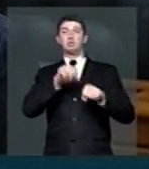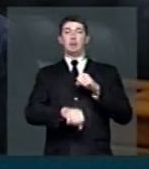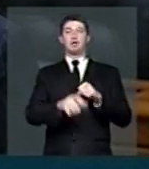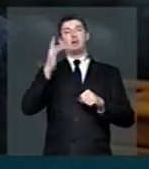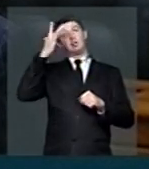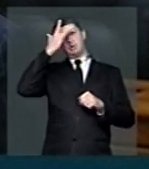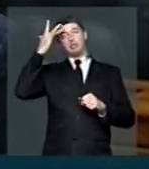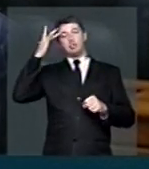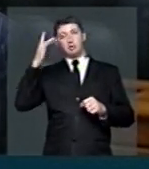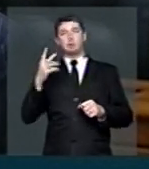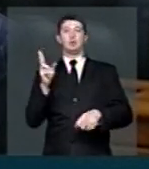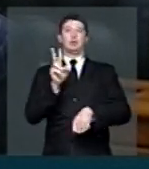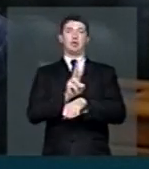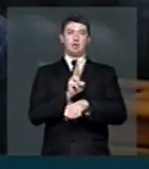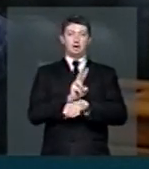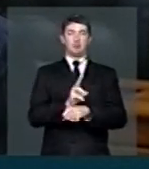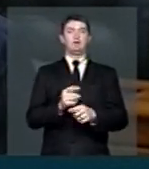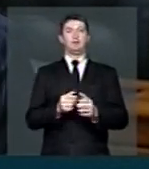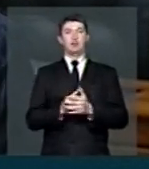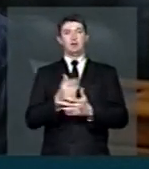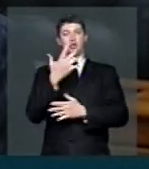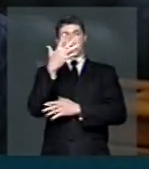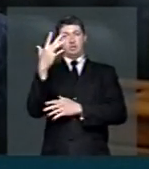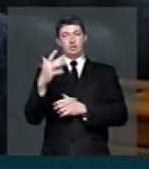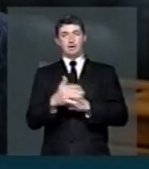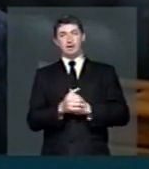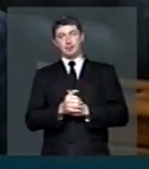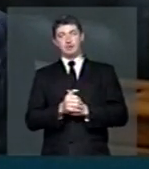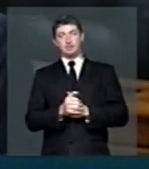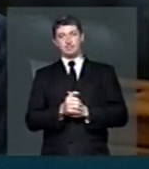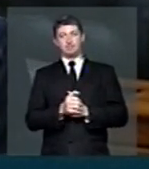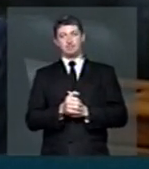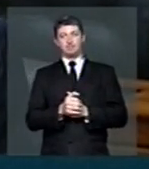de pessoas que defendem o meio ambiente.